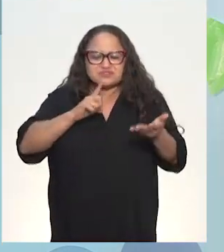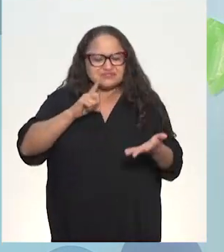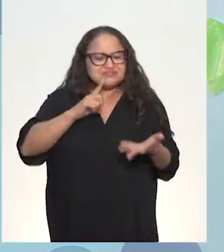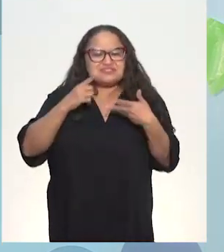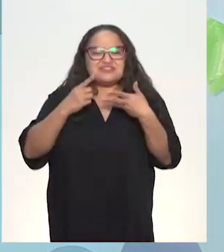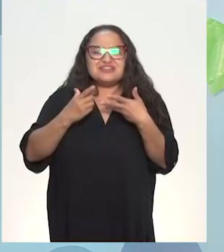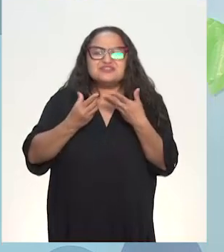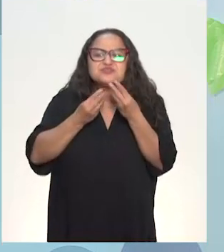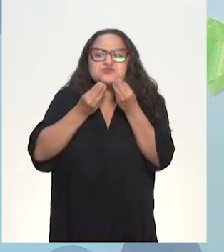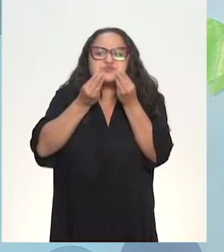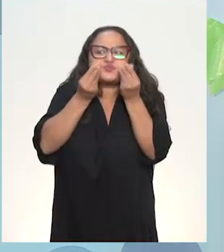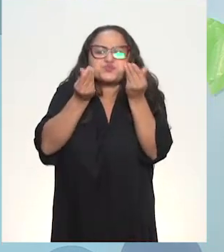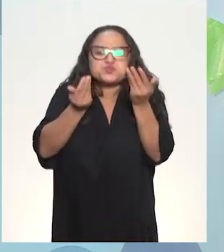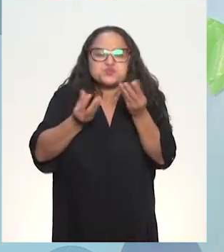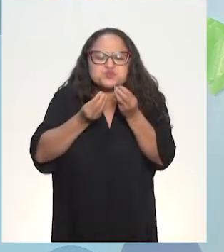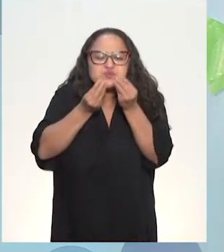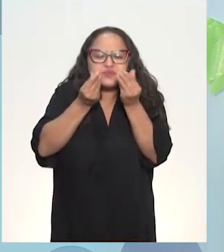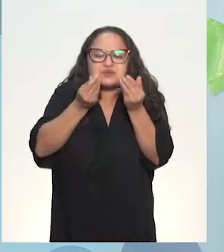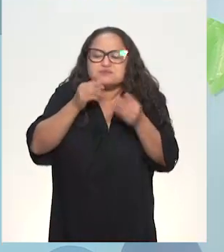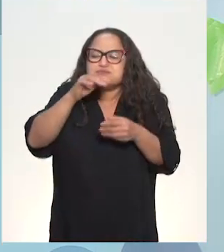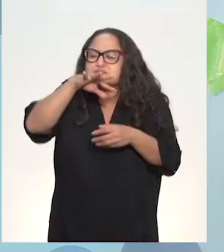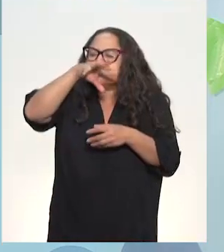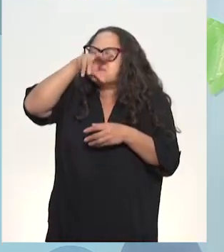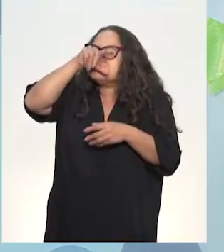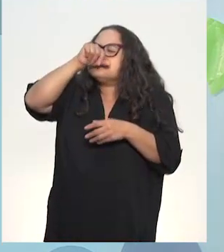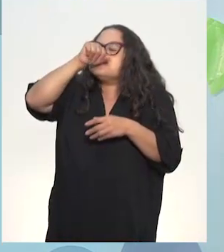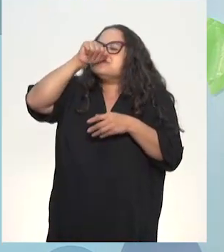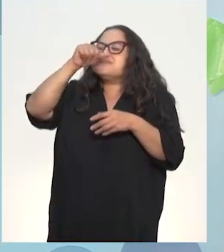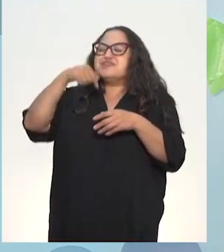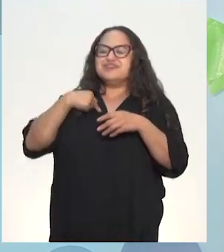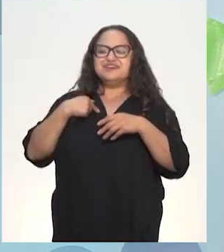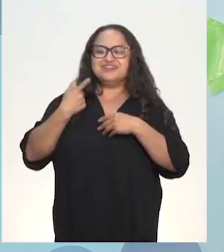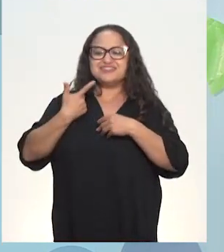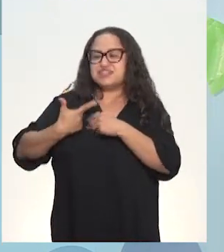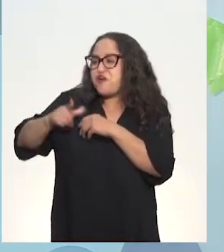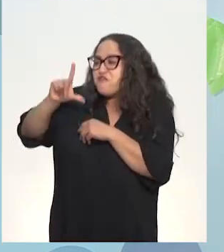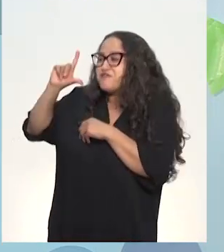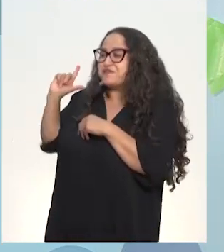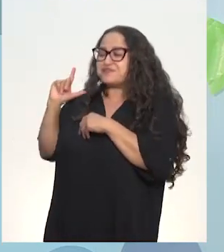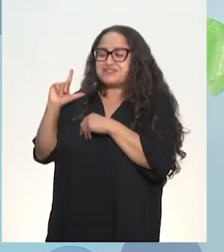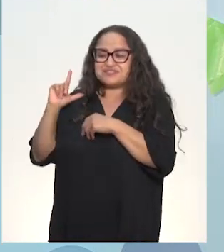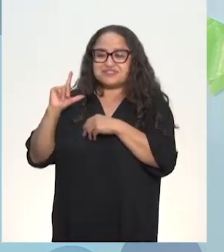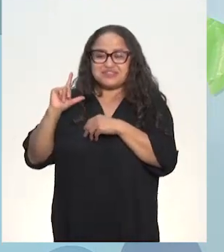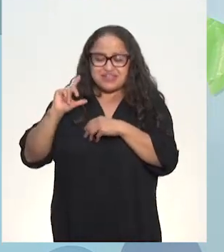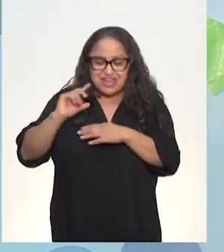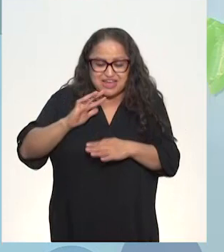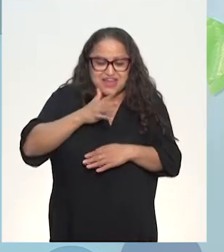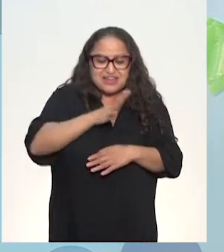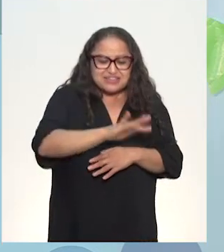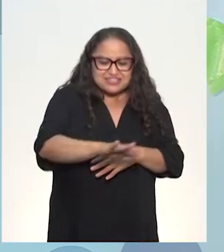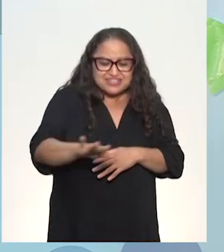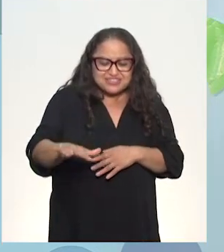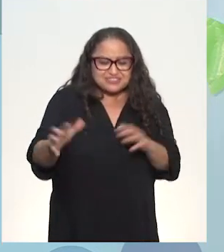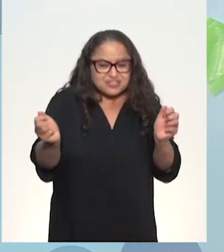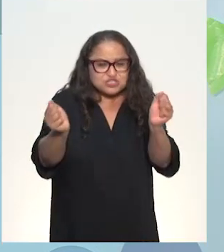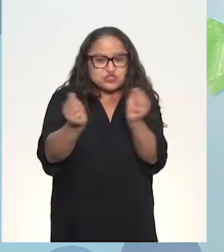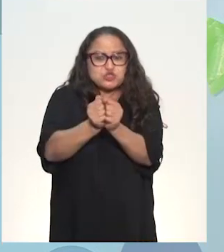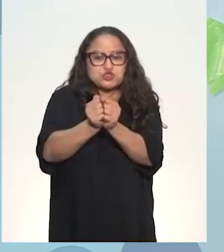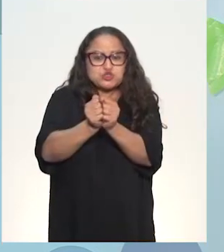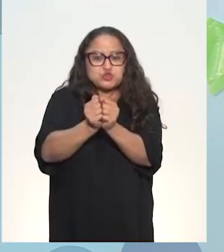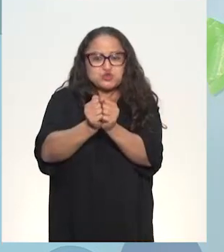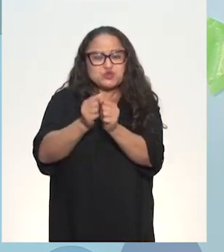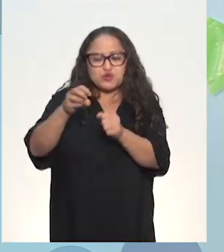os gostos, a diversão, a gente se anima, a gente volta a ser criança junto com o Manuel Bandeira. E o que o Fernando